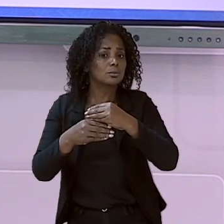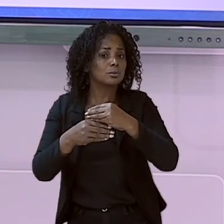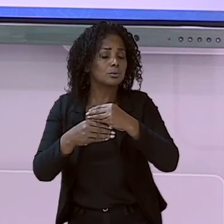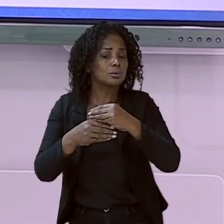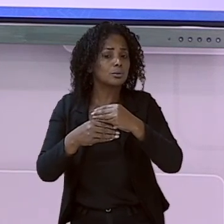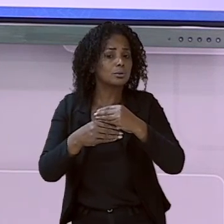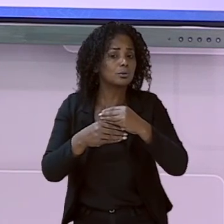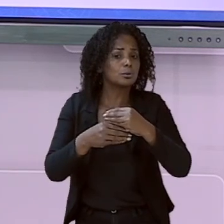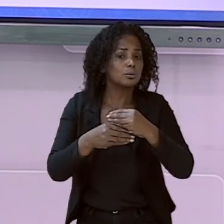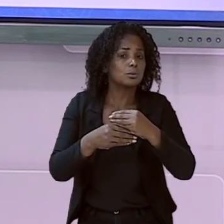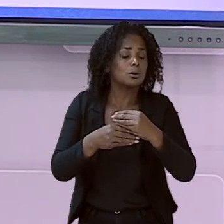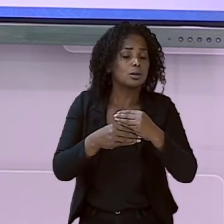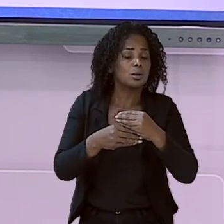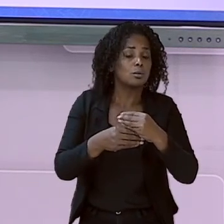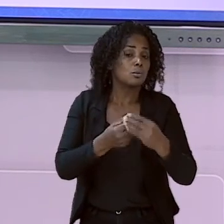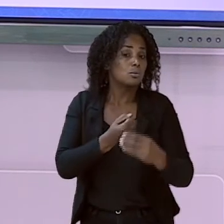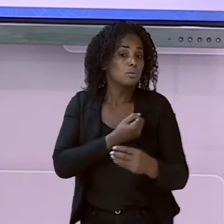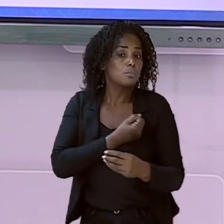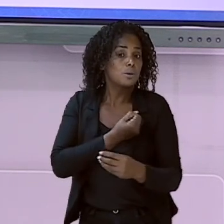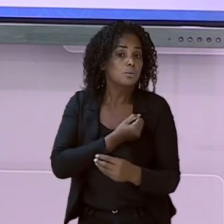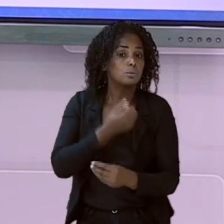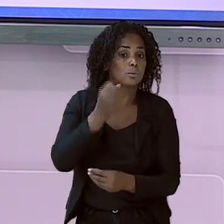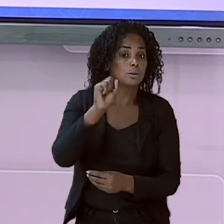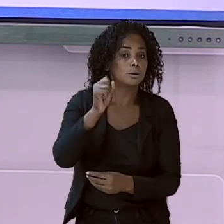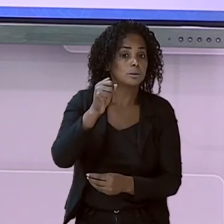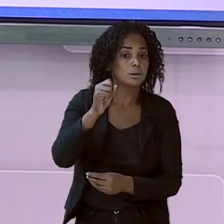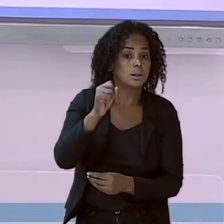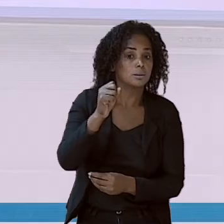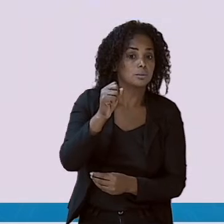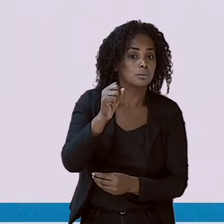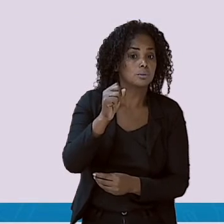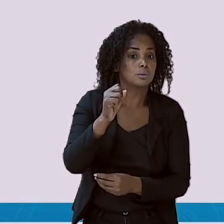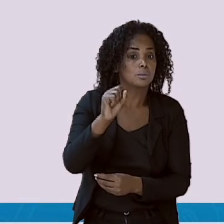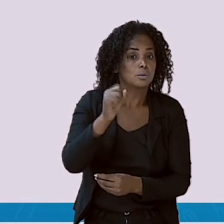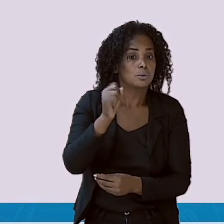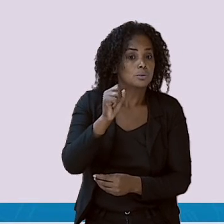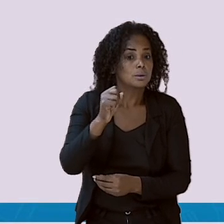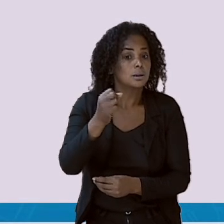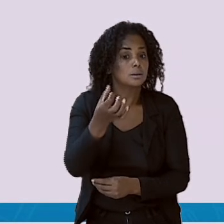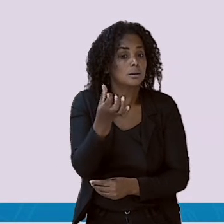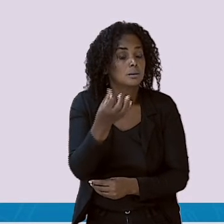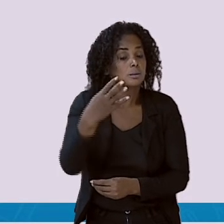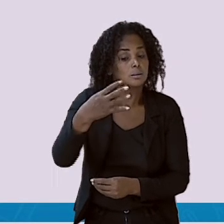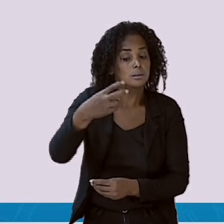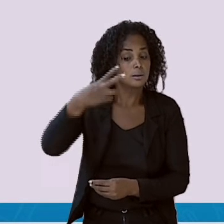Eu conservo. Então, eu vou conservar o 8, não é isso que está